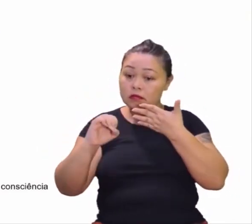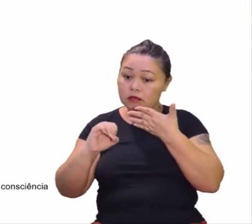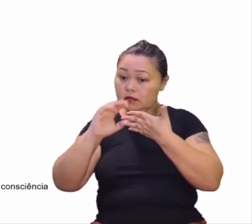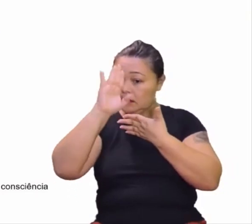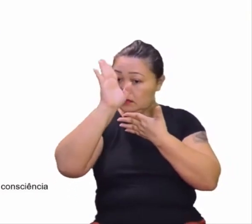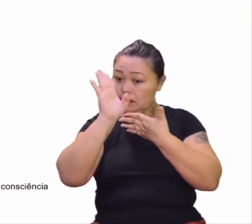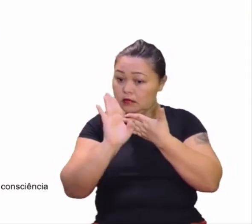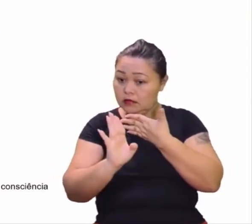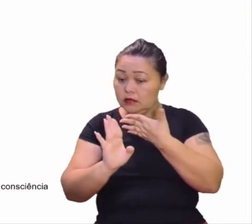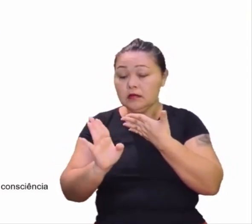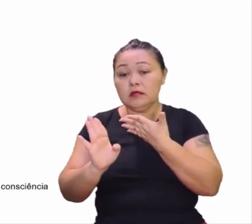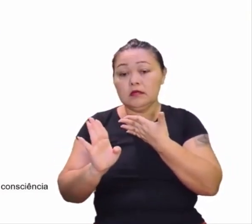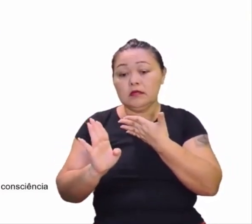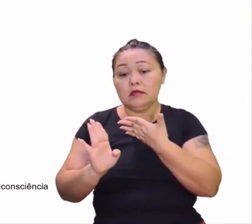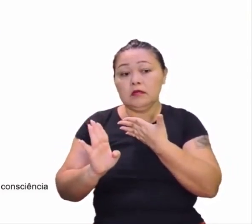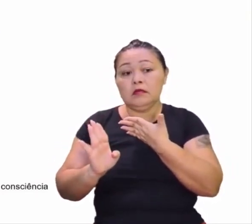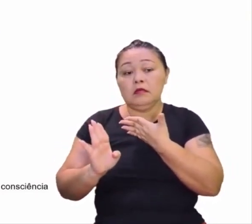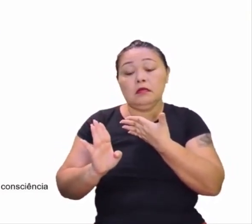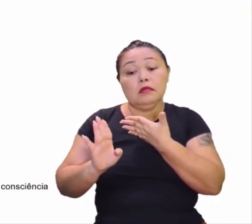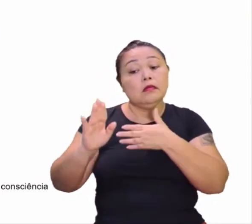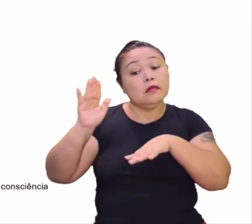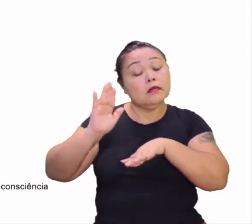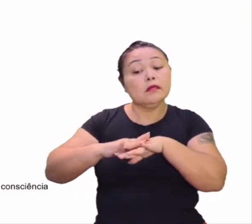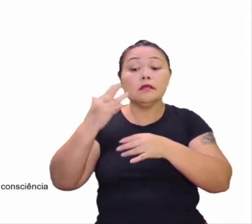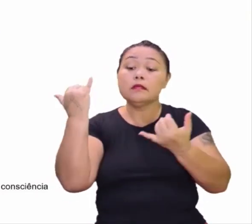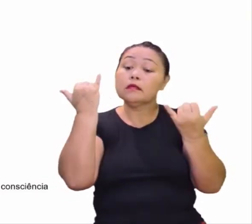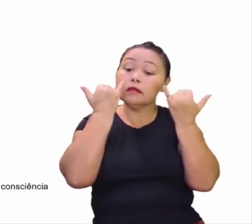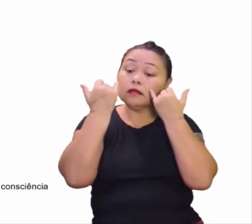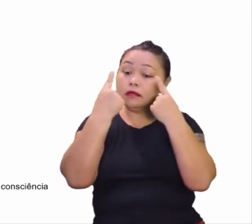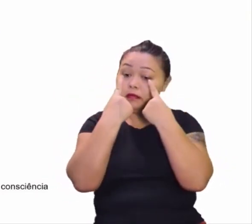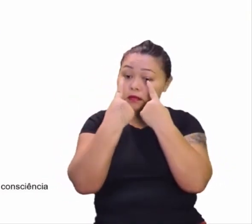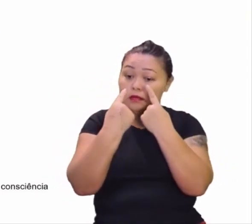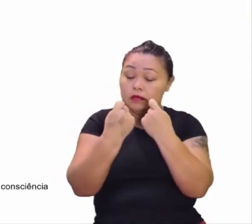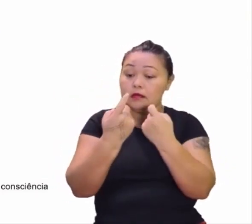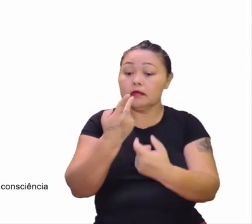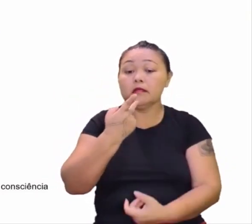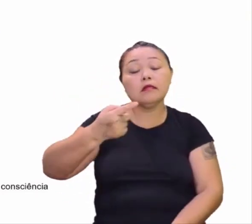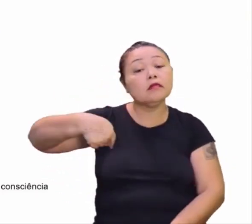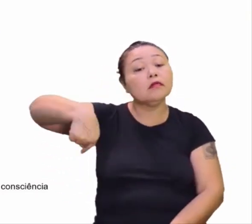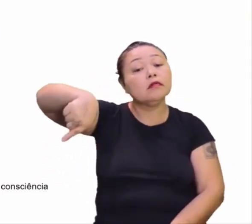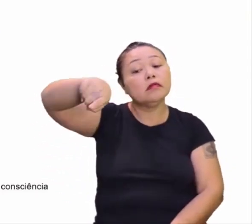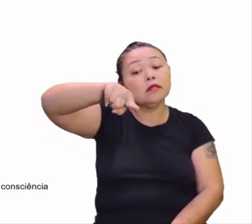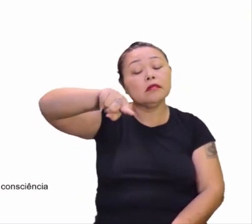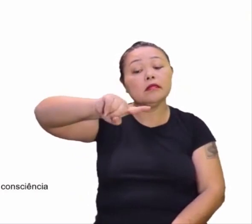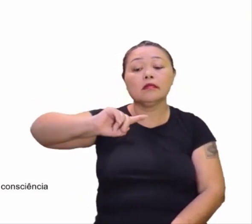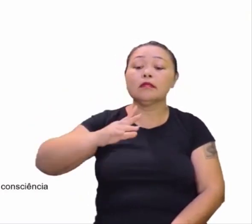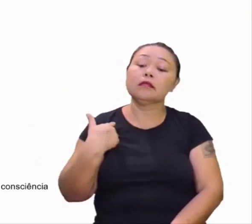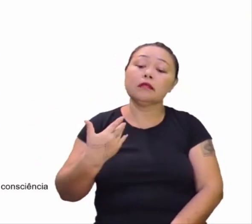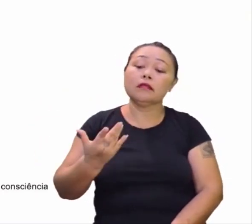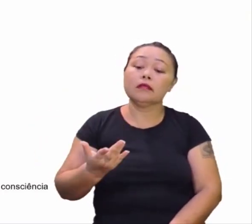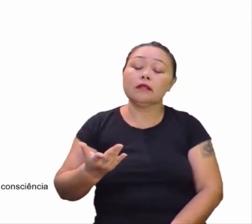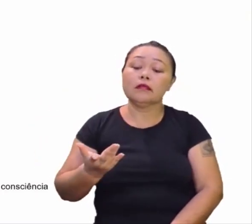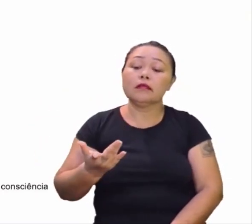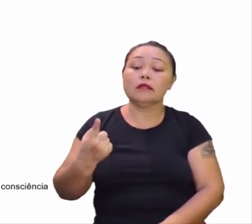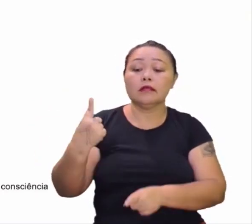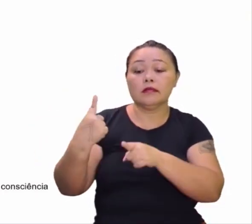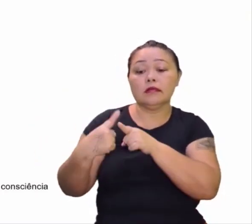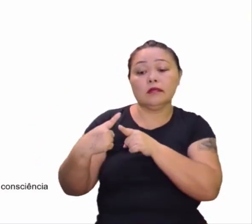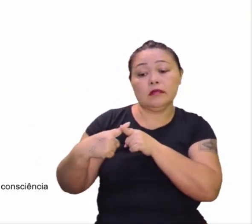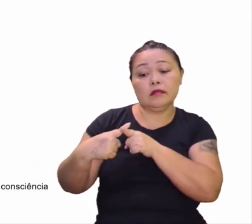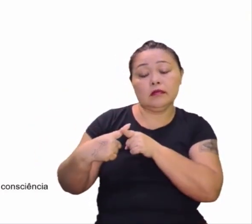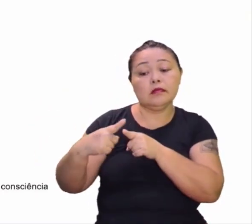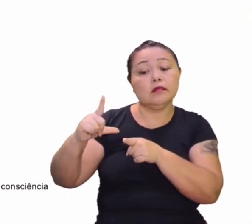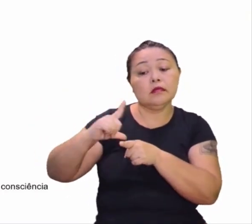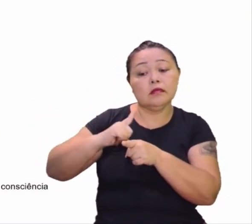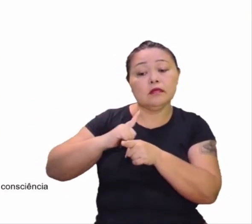Brasil. Então, Rogério, mais uma informação interessante para dizer para o nosso querido aluno o porquê